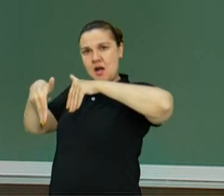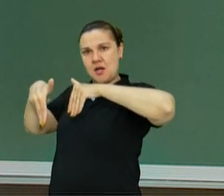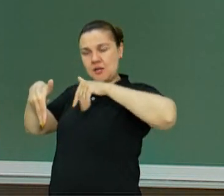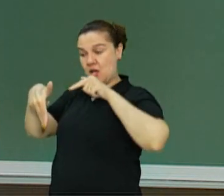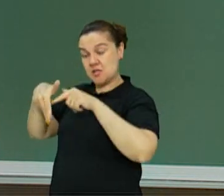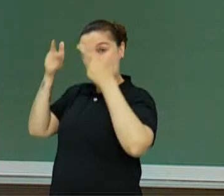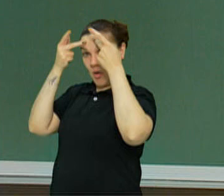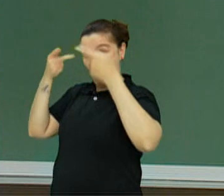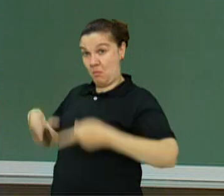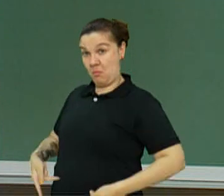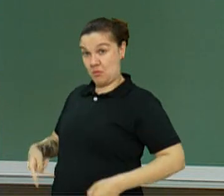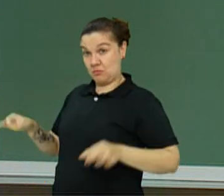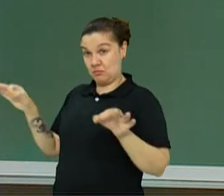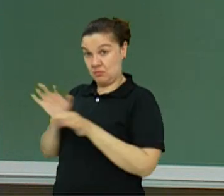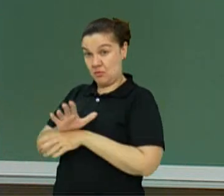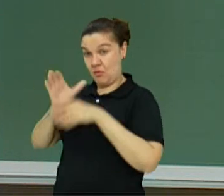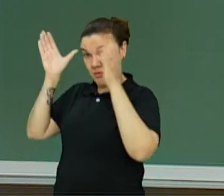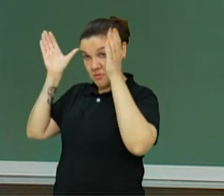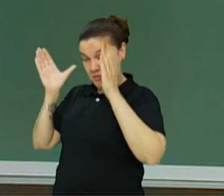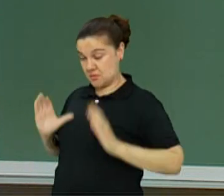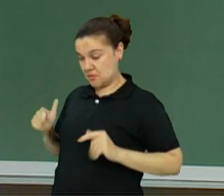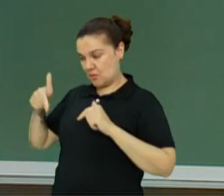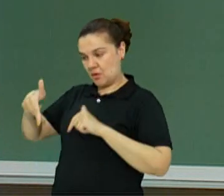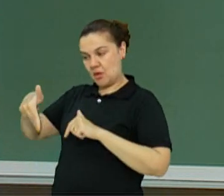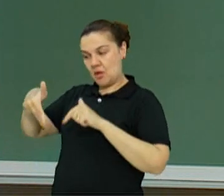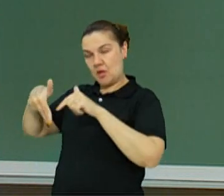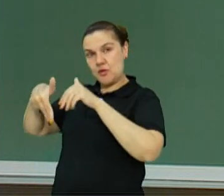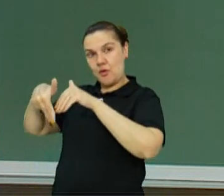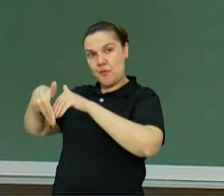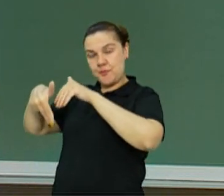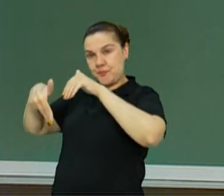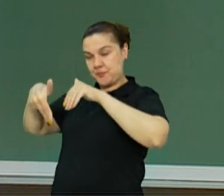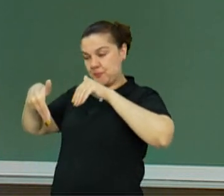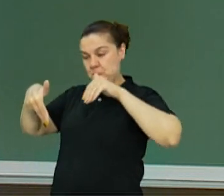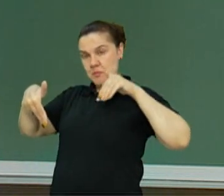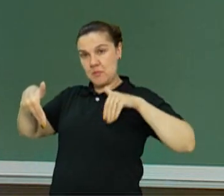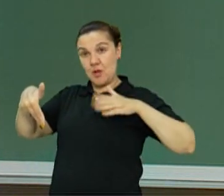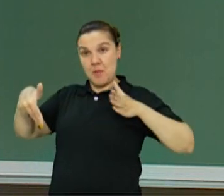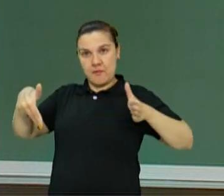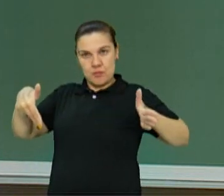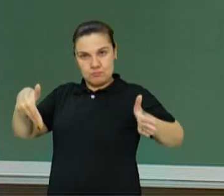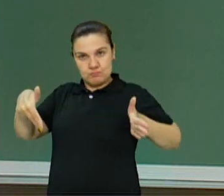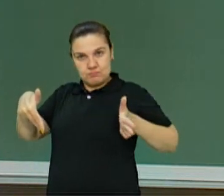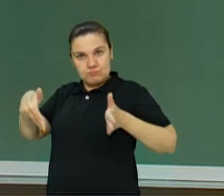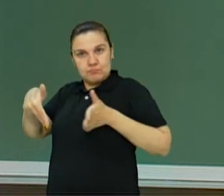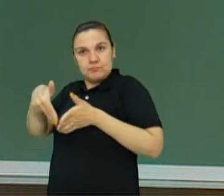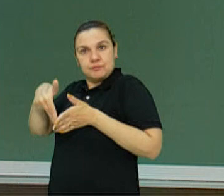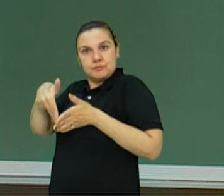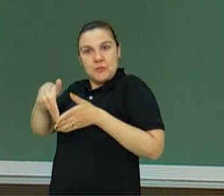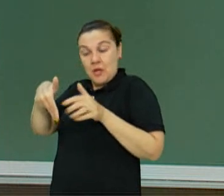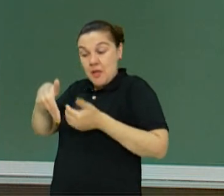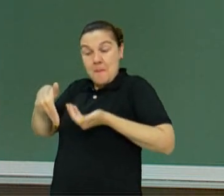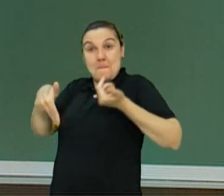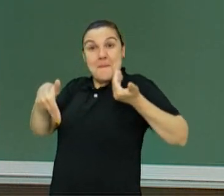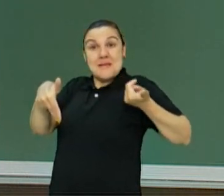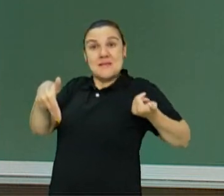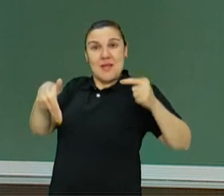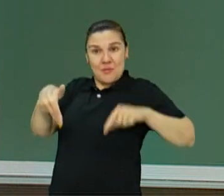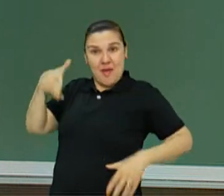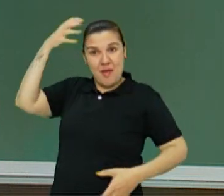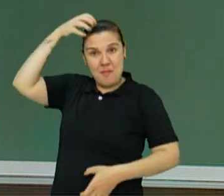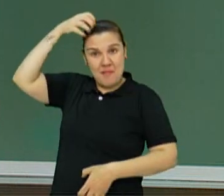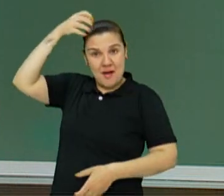se vocês analisarem aqui, a evolução aconteceu de uma forma linear e o nosso ancestral seria o